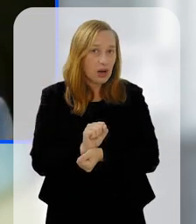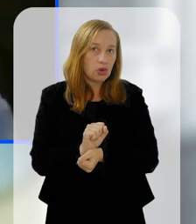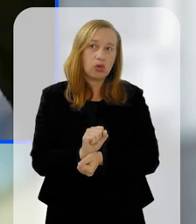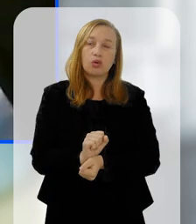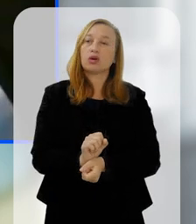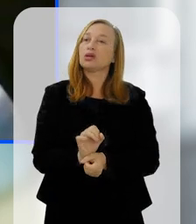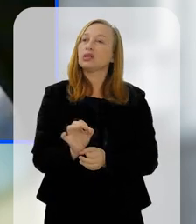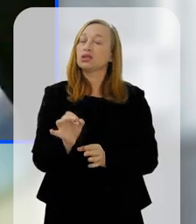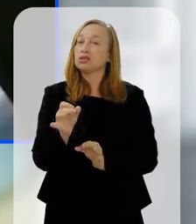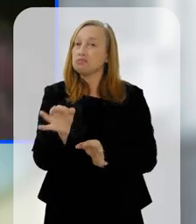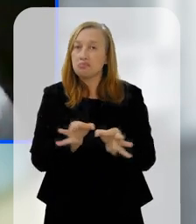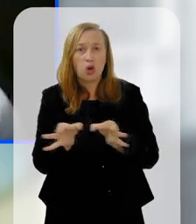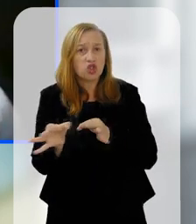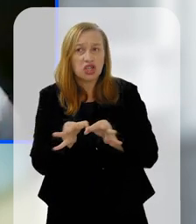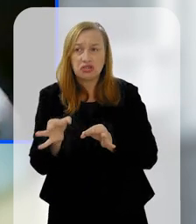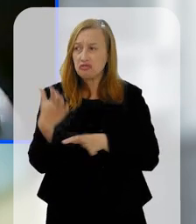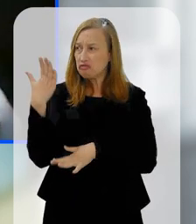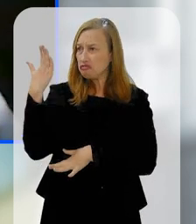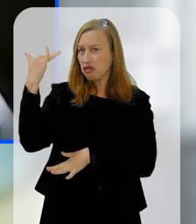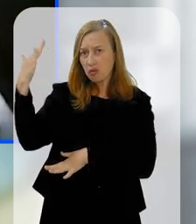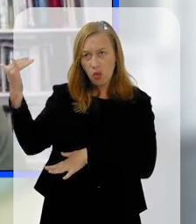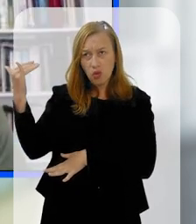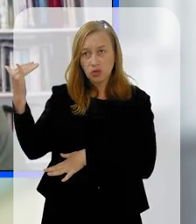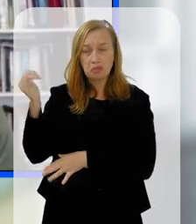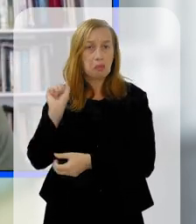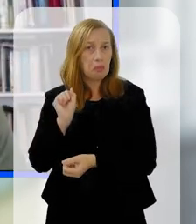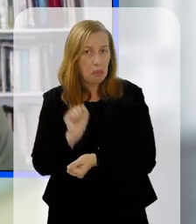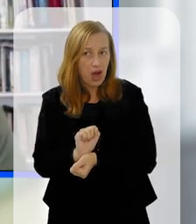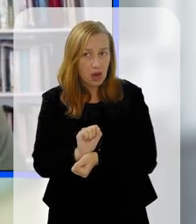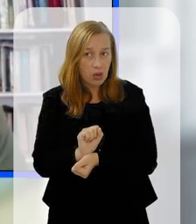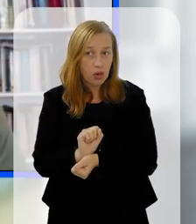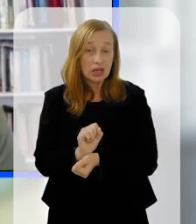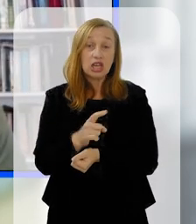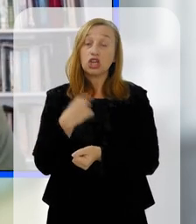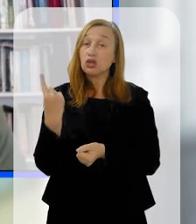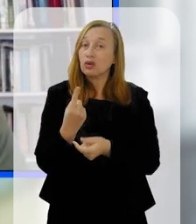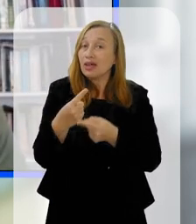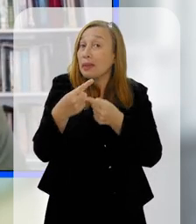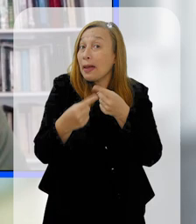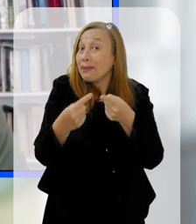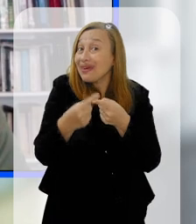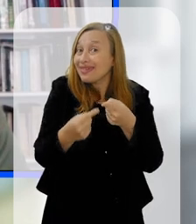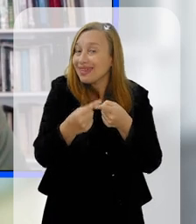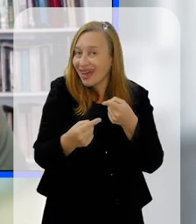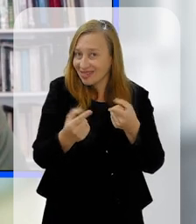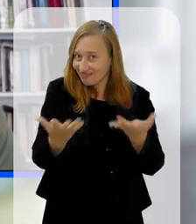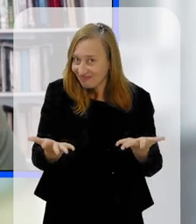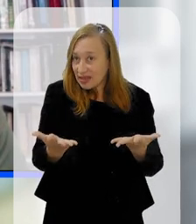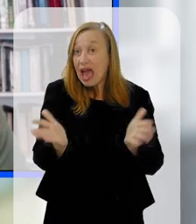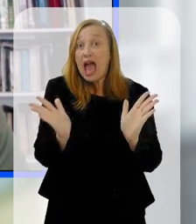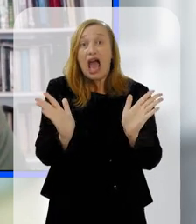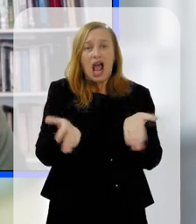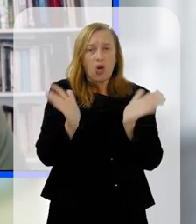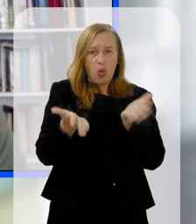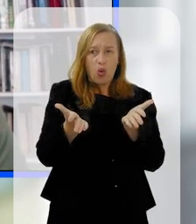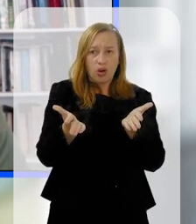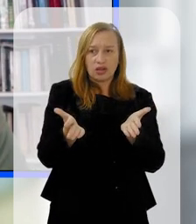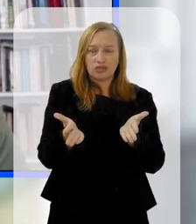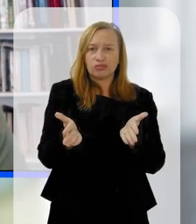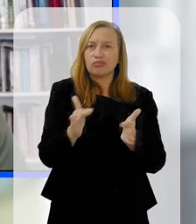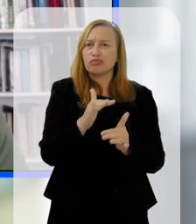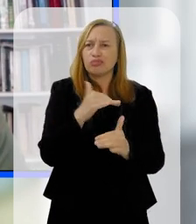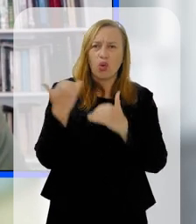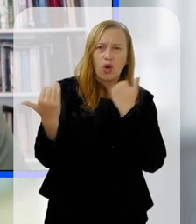projeto, um projeto de sucesso, né? Foi parado e a gente estava na metade. Agora,